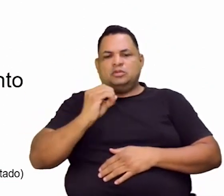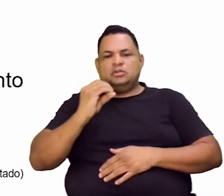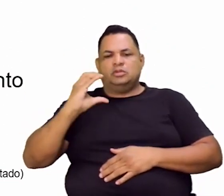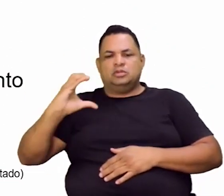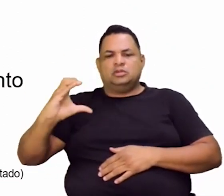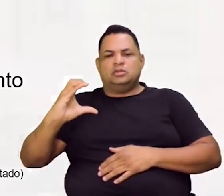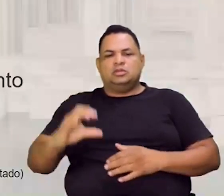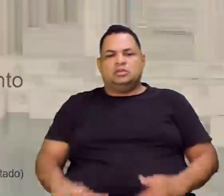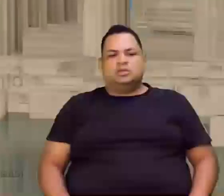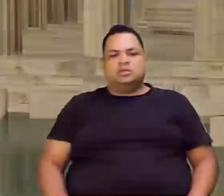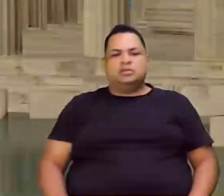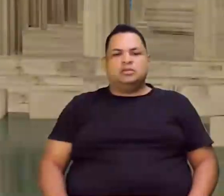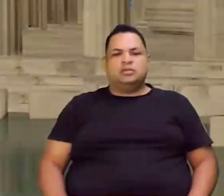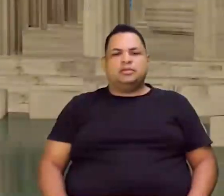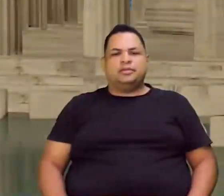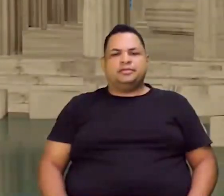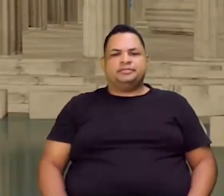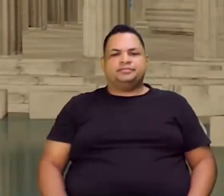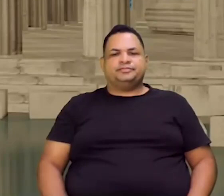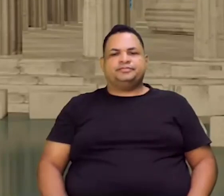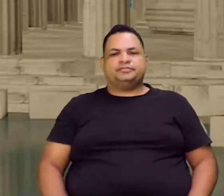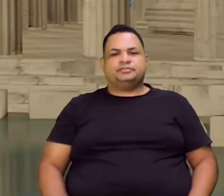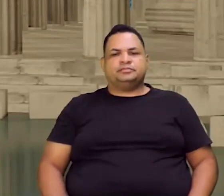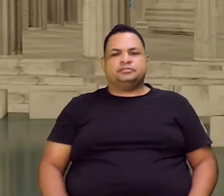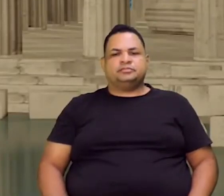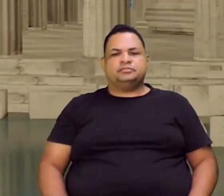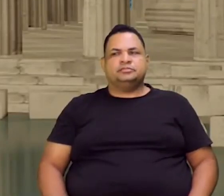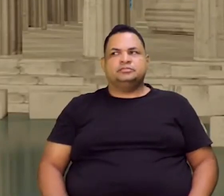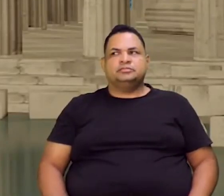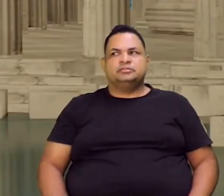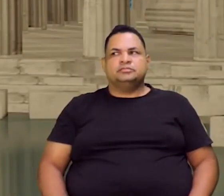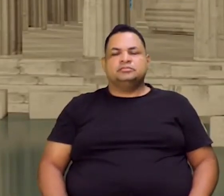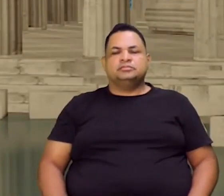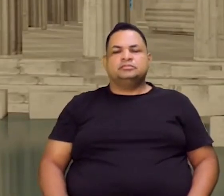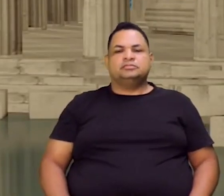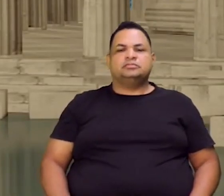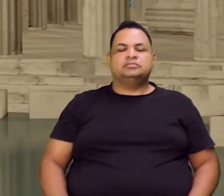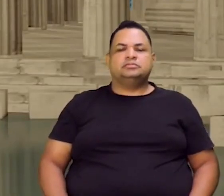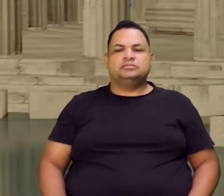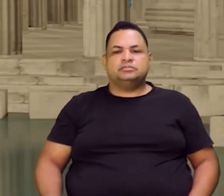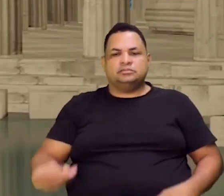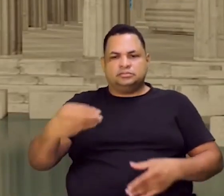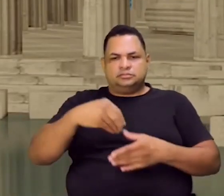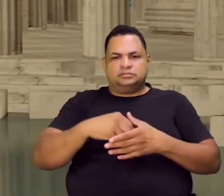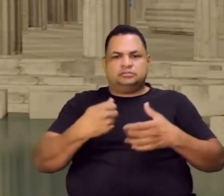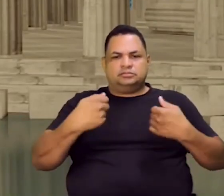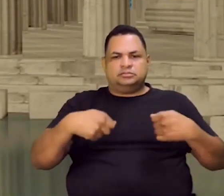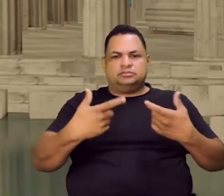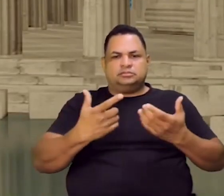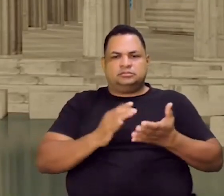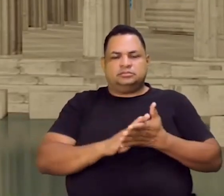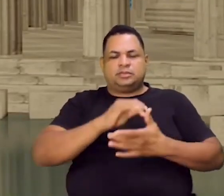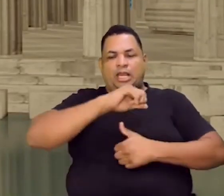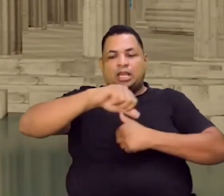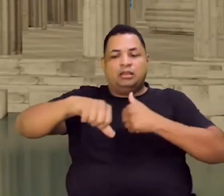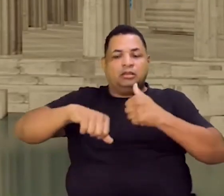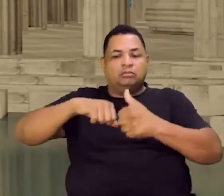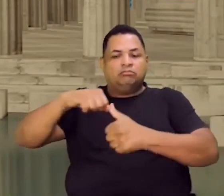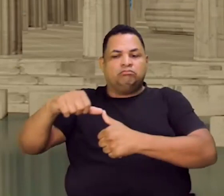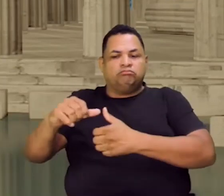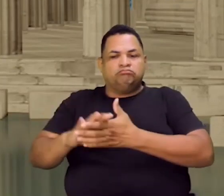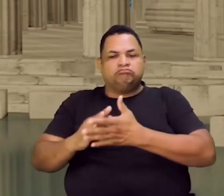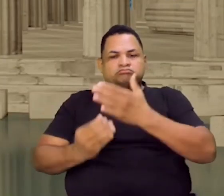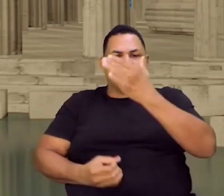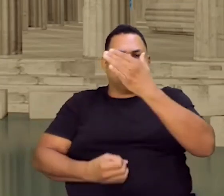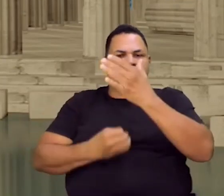coloca aqui para mim agora. Então, vocês vão nessa perspectiva, ou seja, essas mudanças geraram